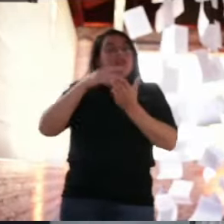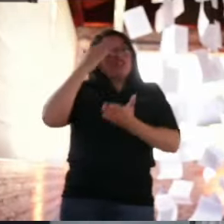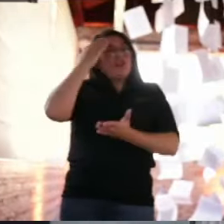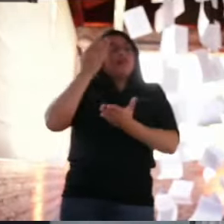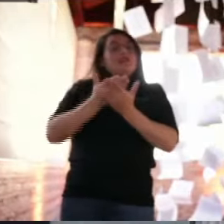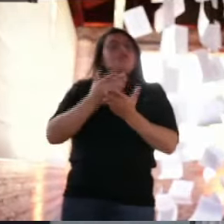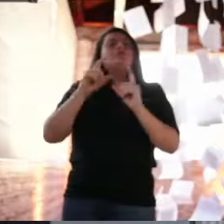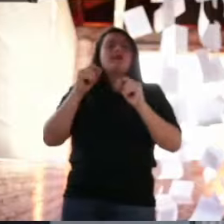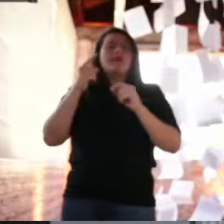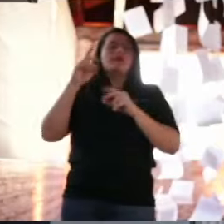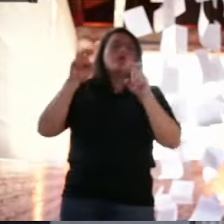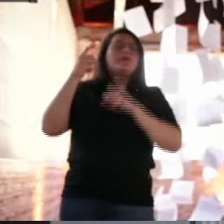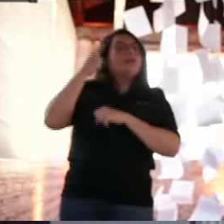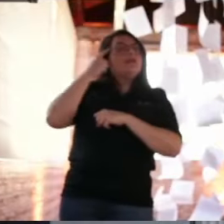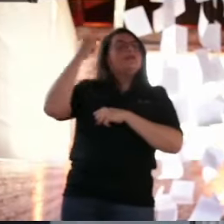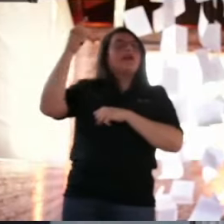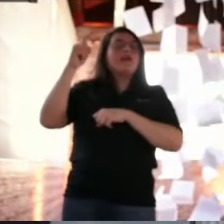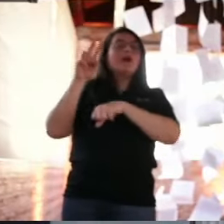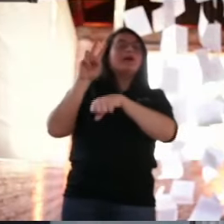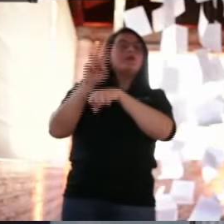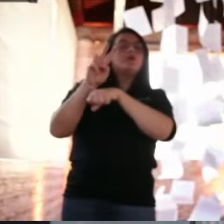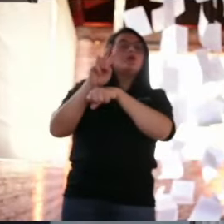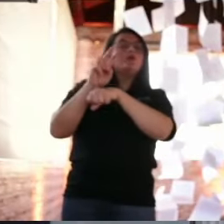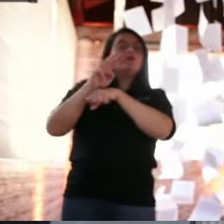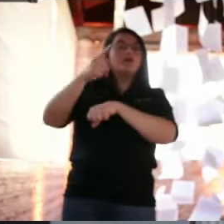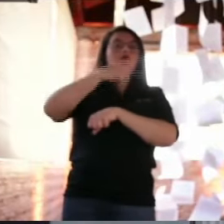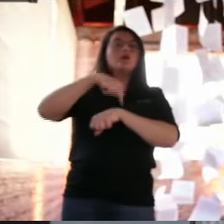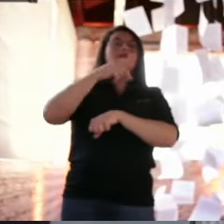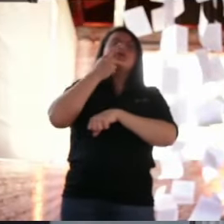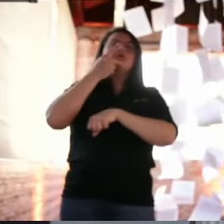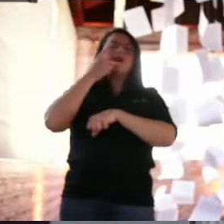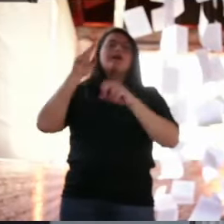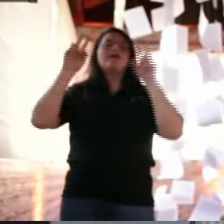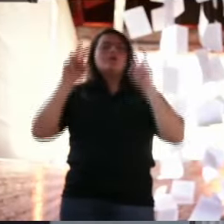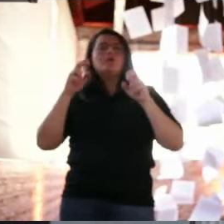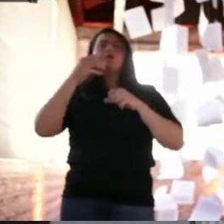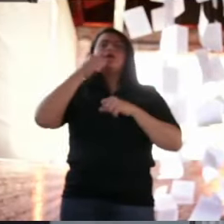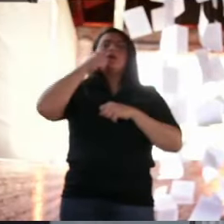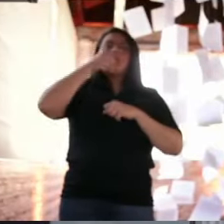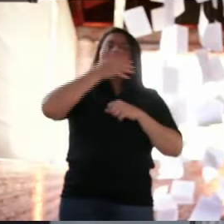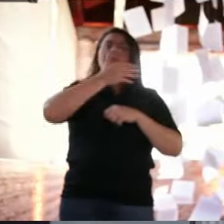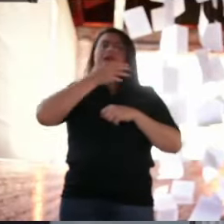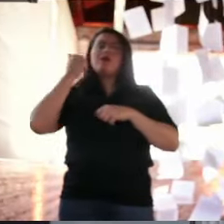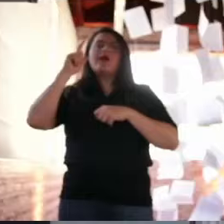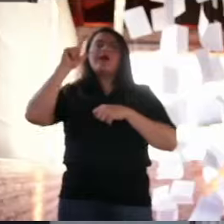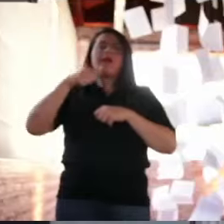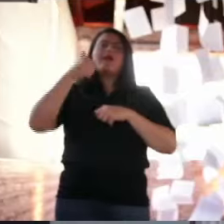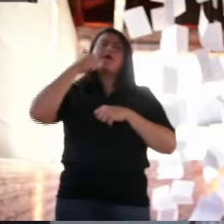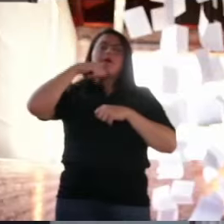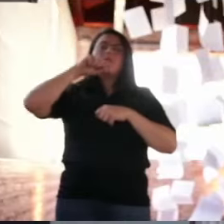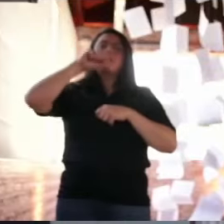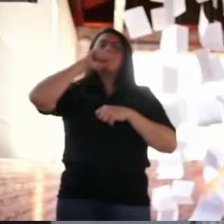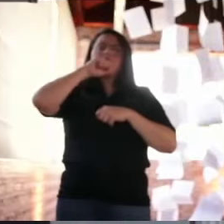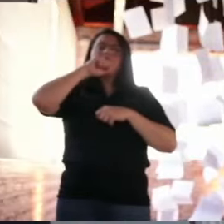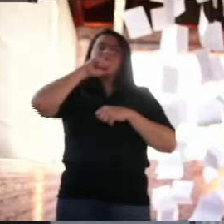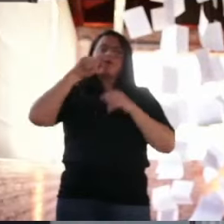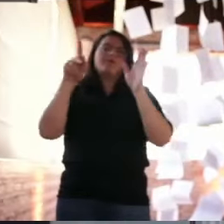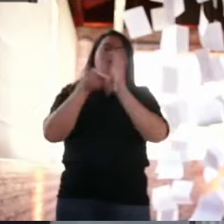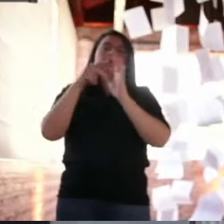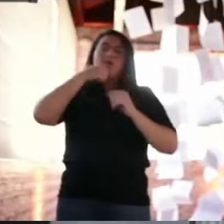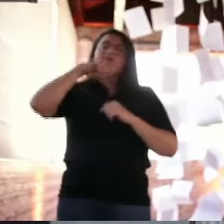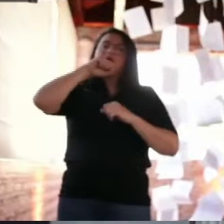nessa ideia de que este cuidado que a gente considera o melhor ele é materno ou seja ele é da mãe